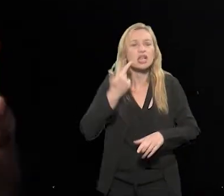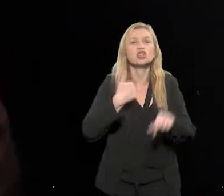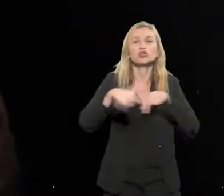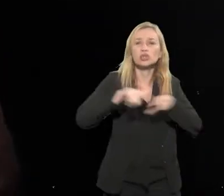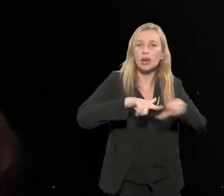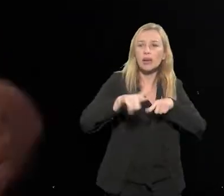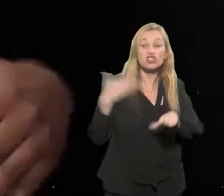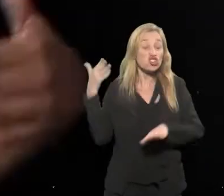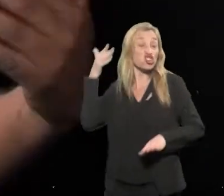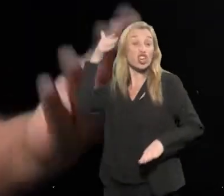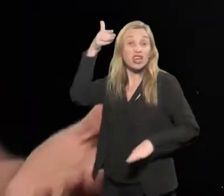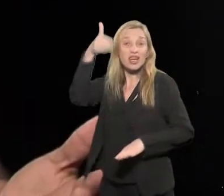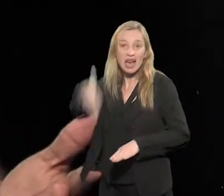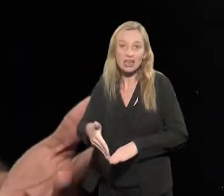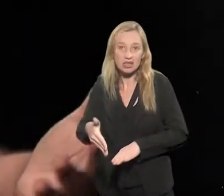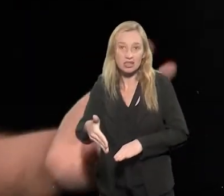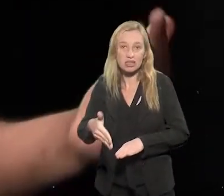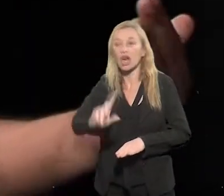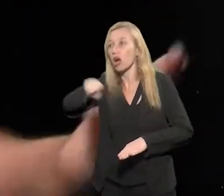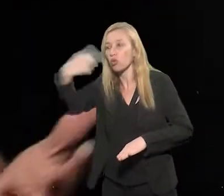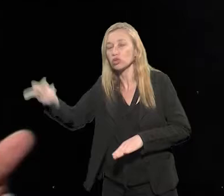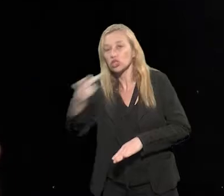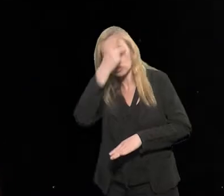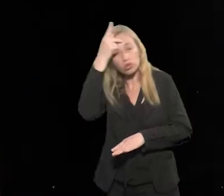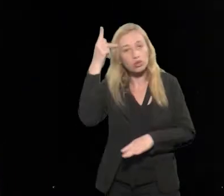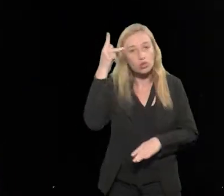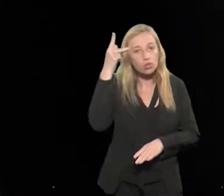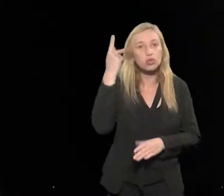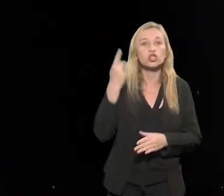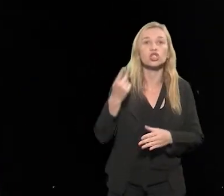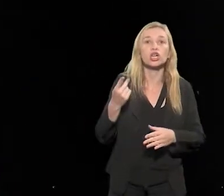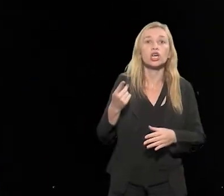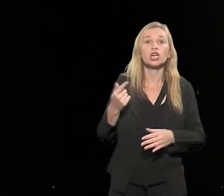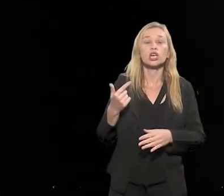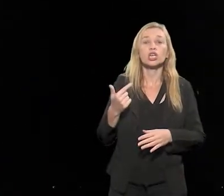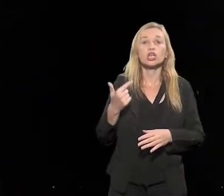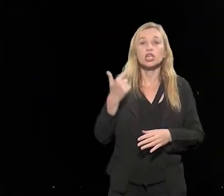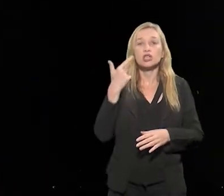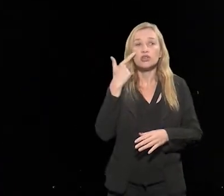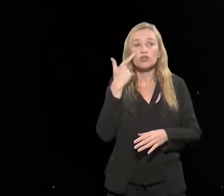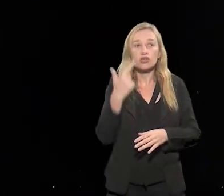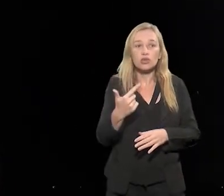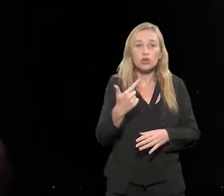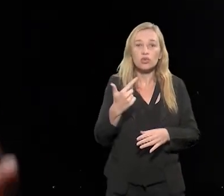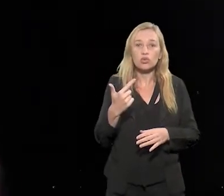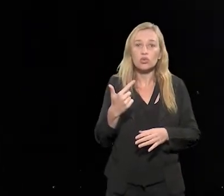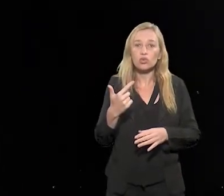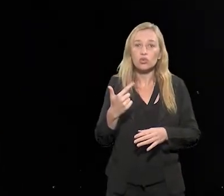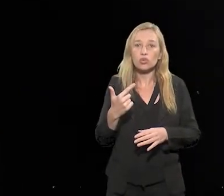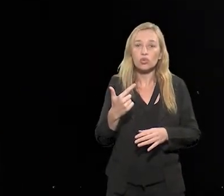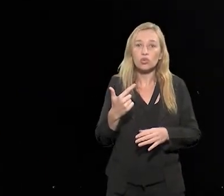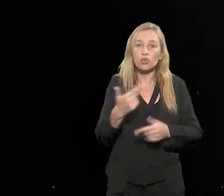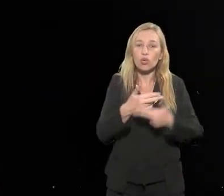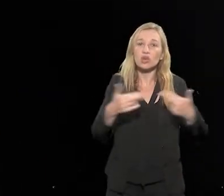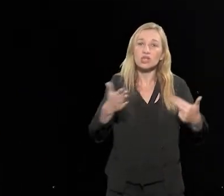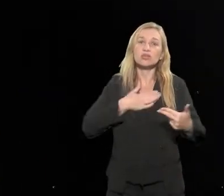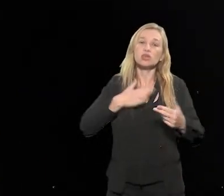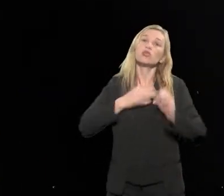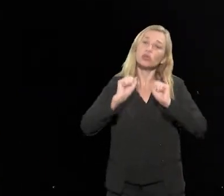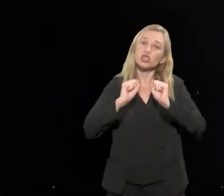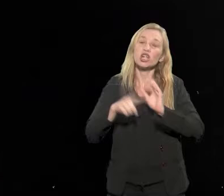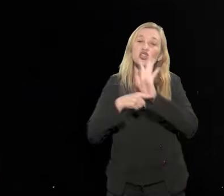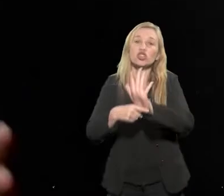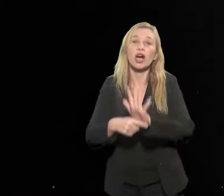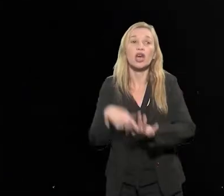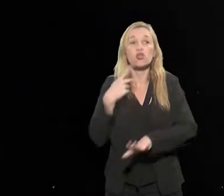e esse trabalho chegassem a outras pessoas que identificou algo além em mim que eu pudesse